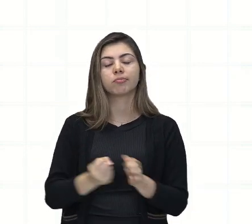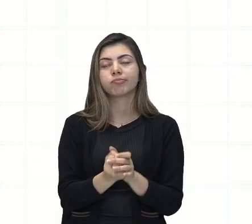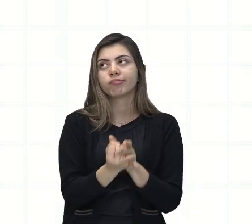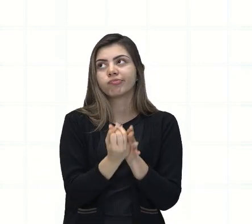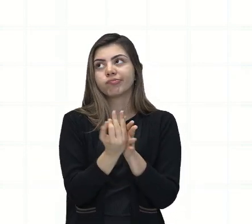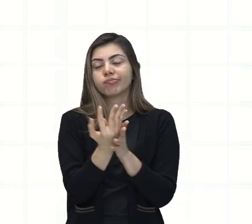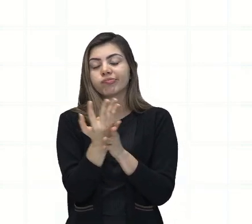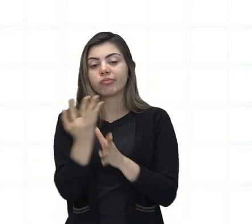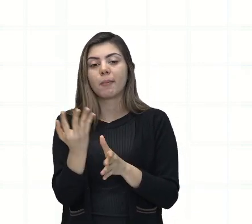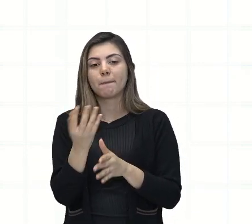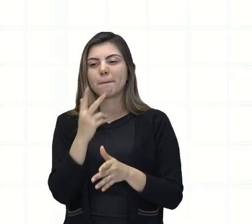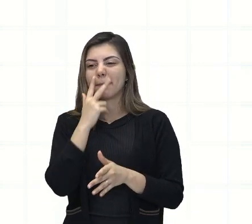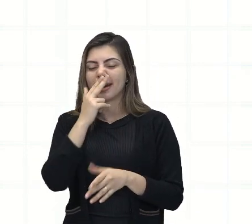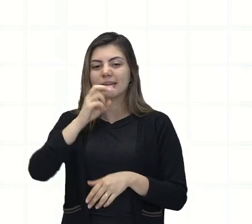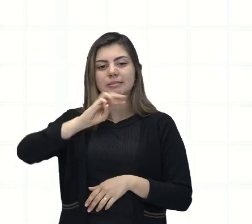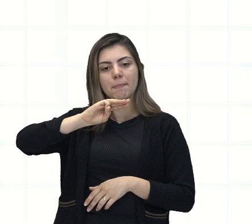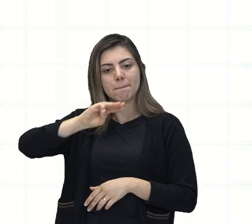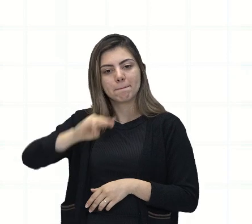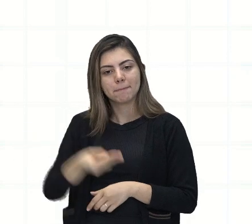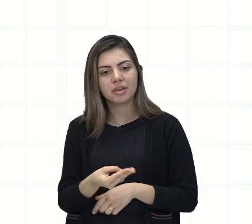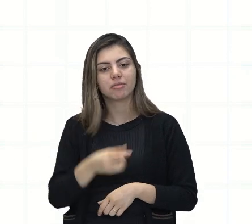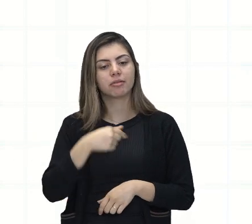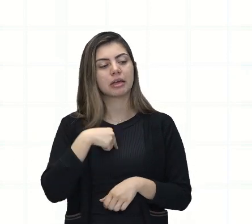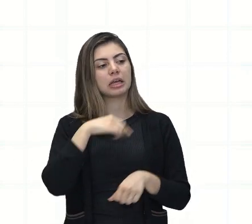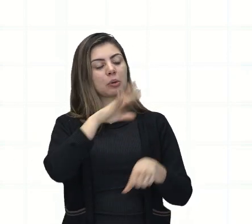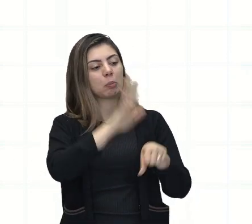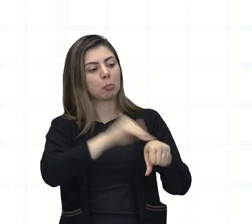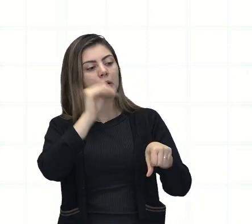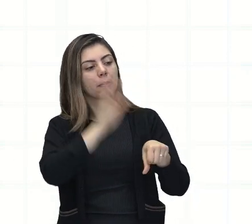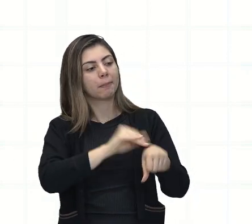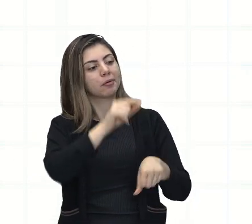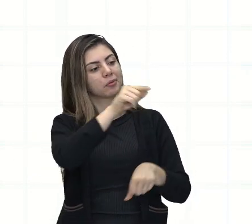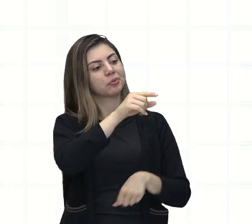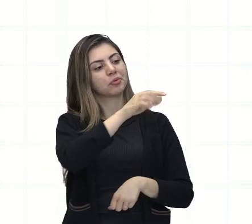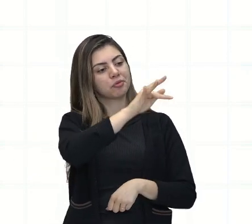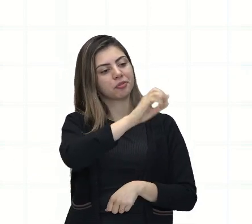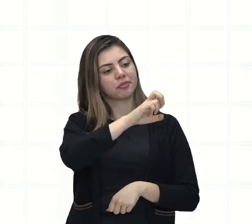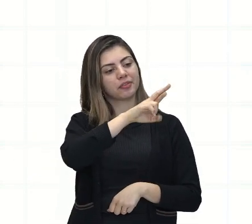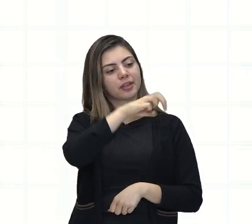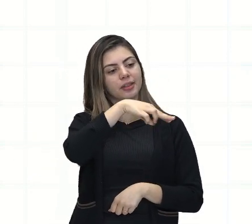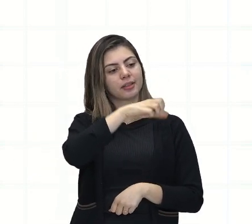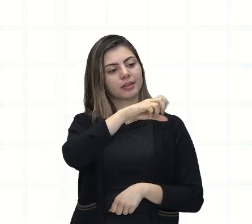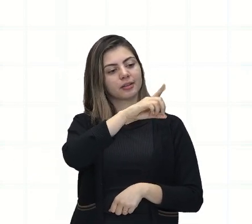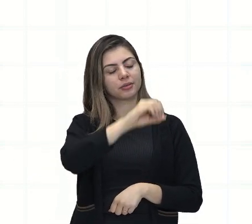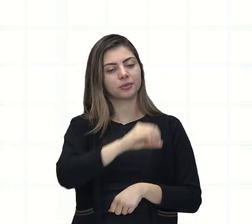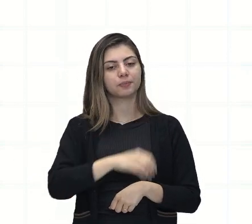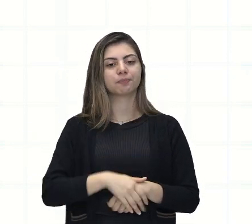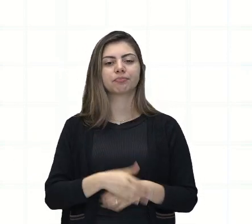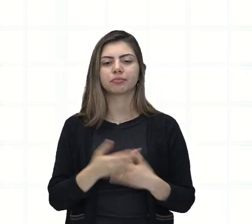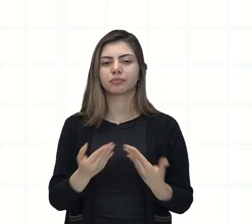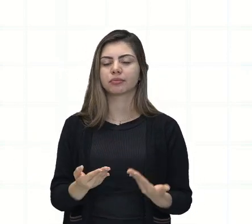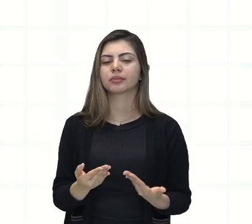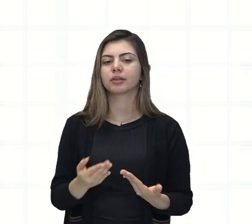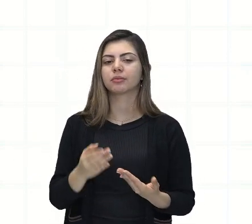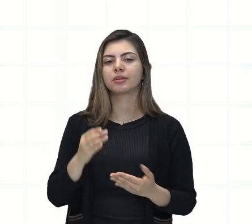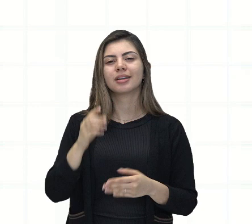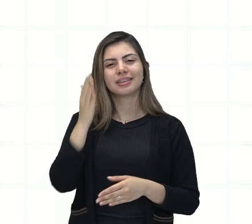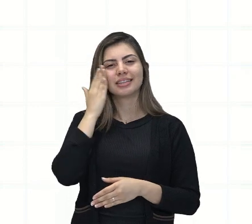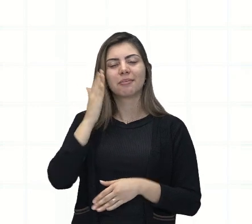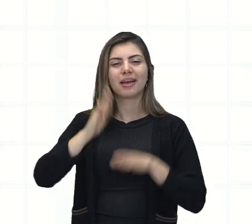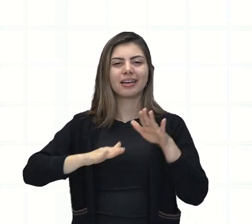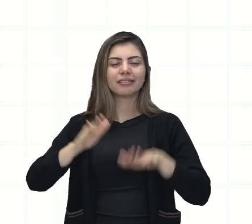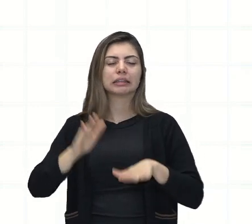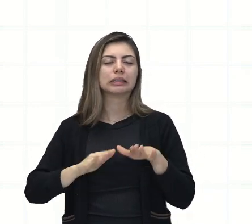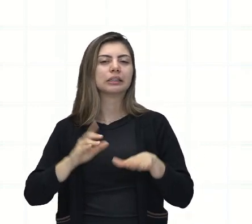vez, vou chamar a tua atenção, Fernando. Então, sabe aquelas vezes que a gente